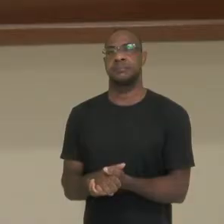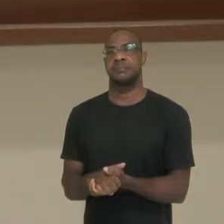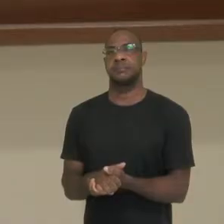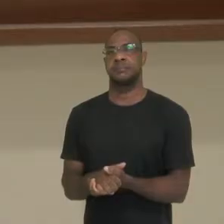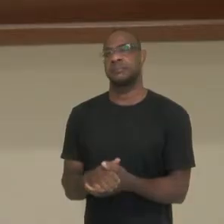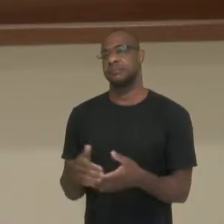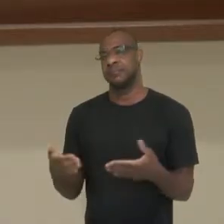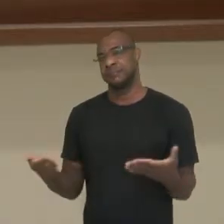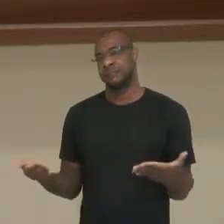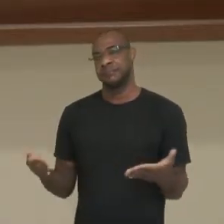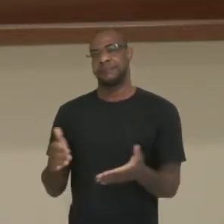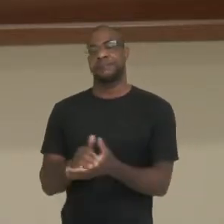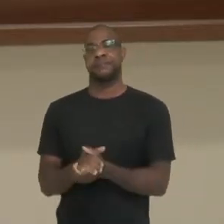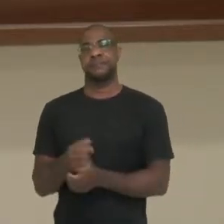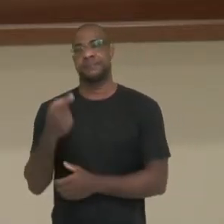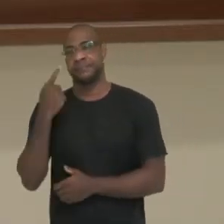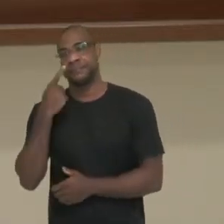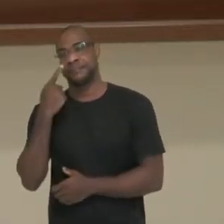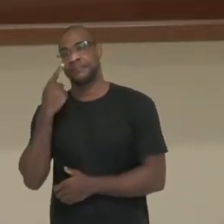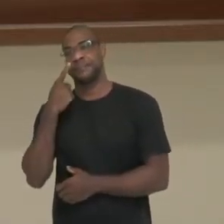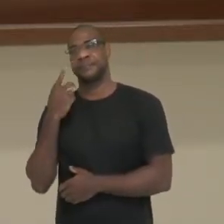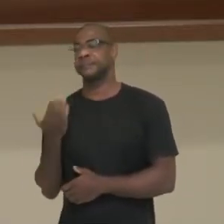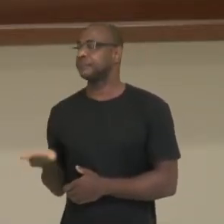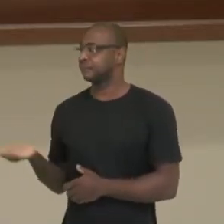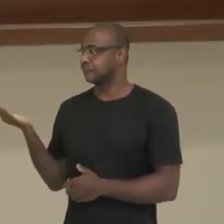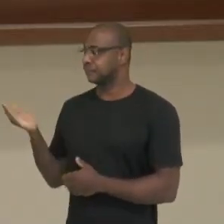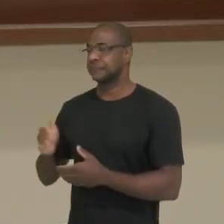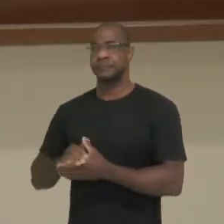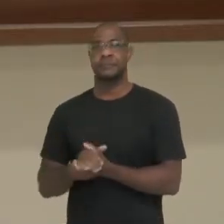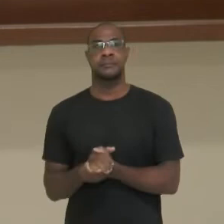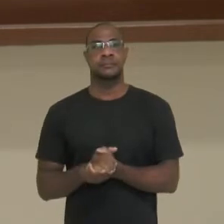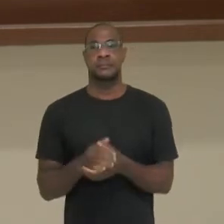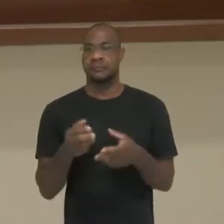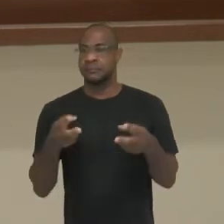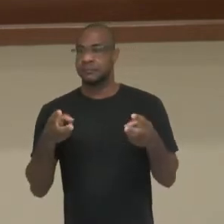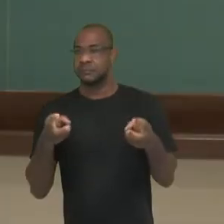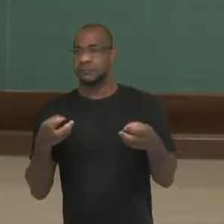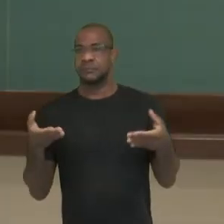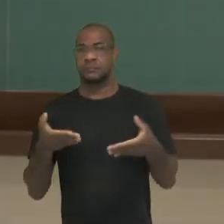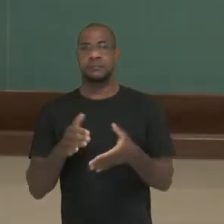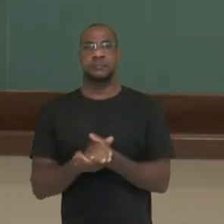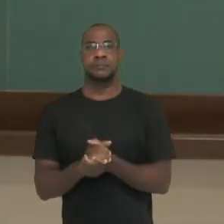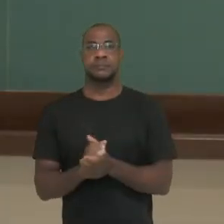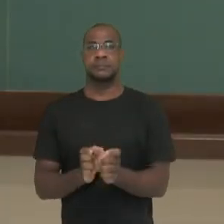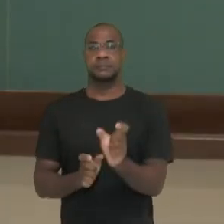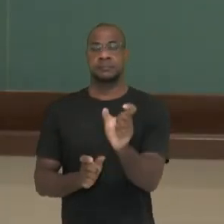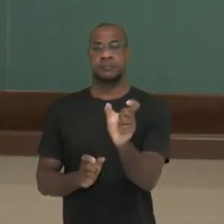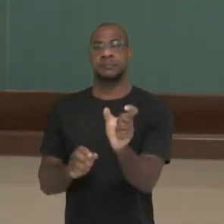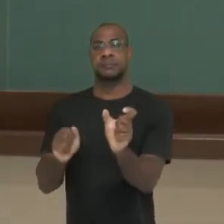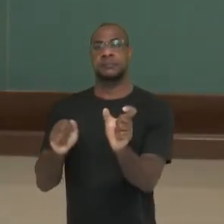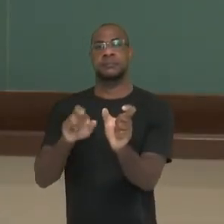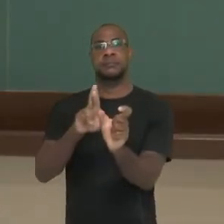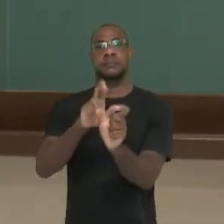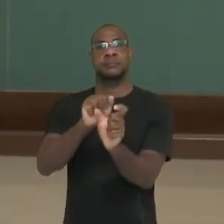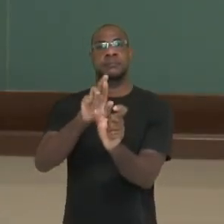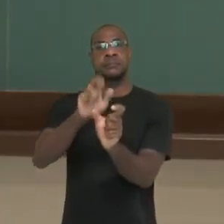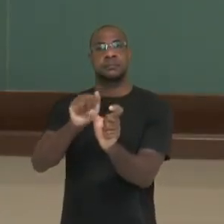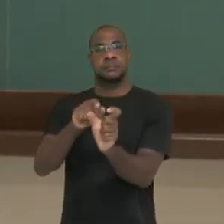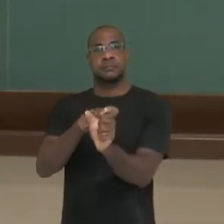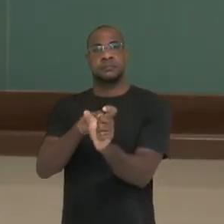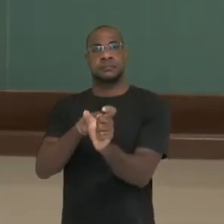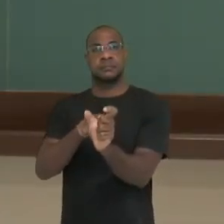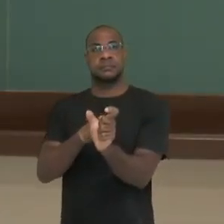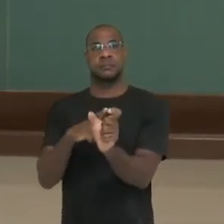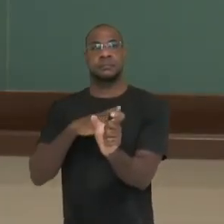Vamos fazer então a conferência desse exercício? Então observe comigo lá. A palavra arara, ela